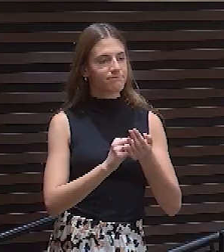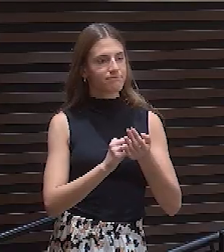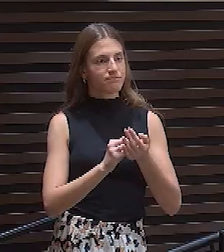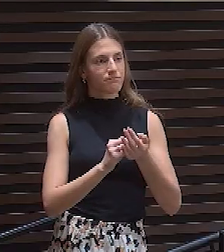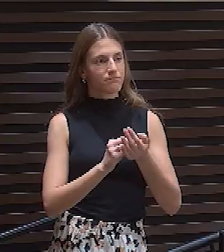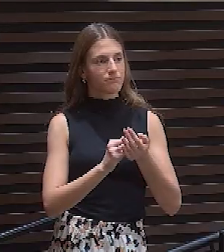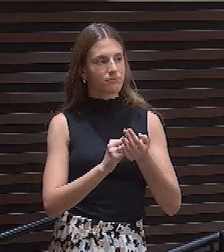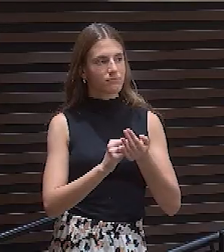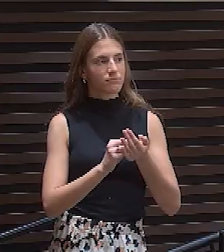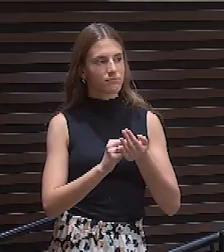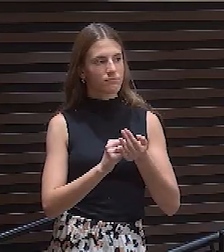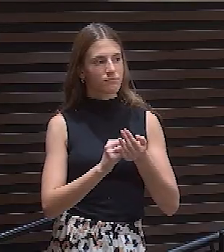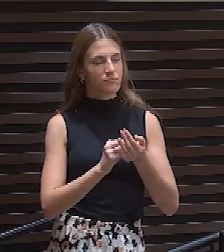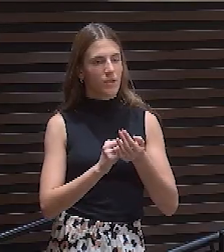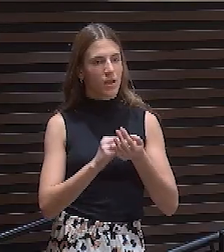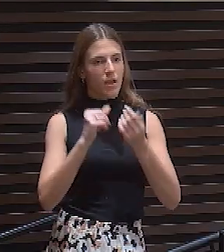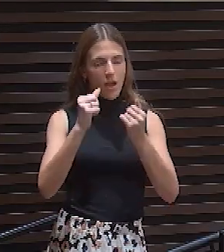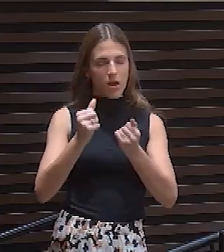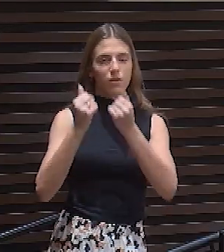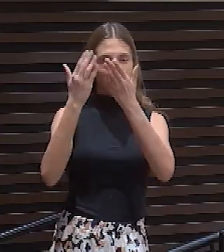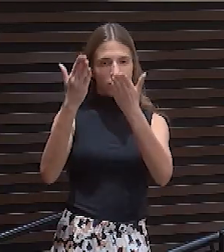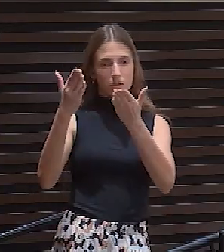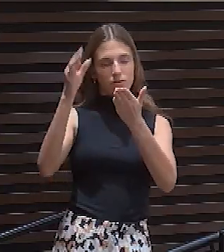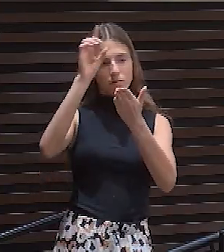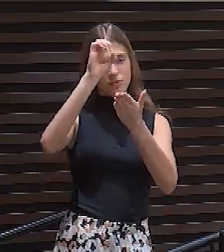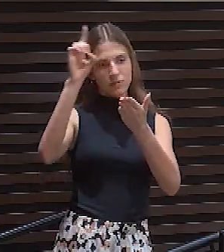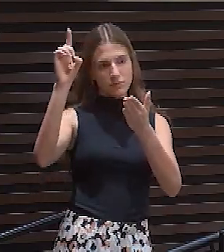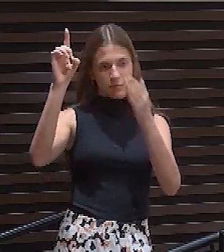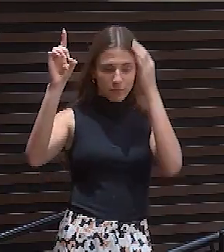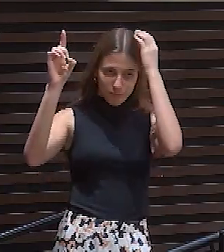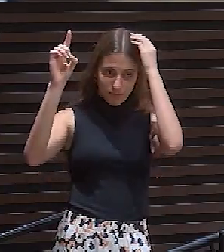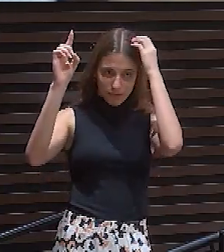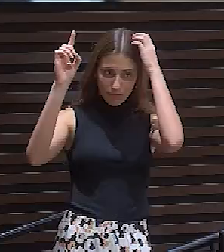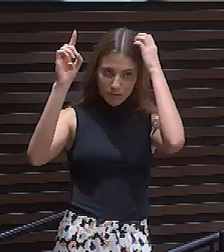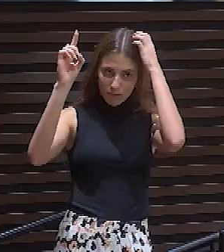Está faltando a consagração.